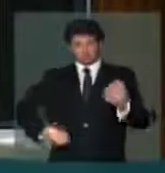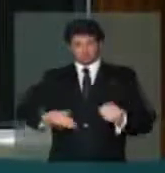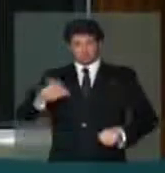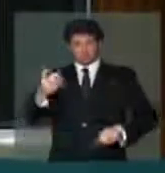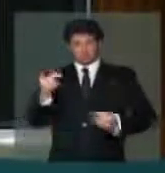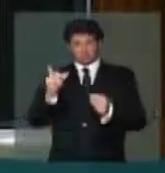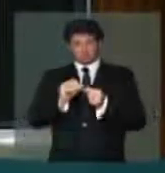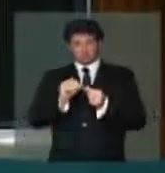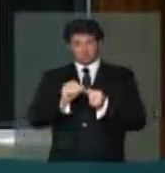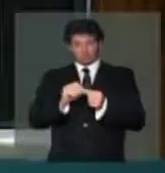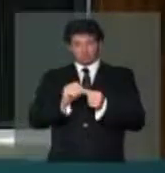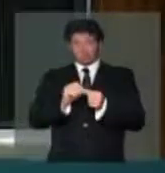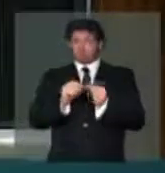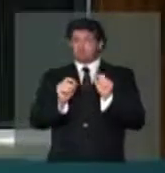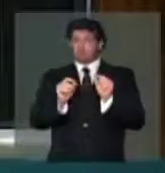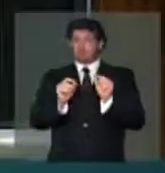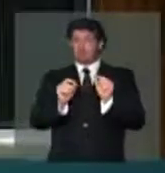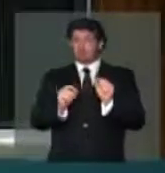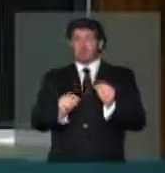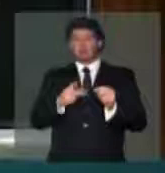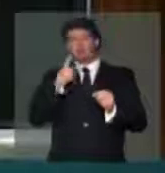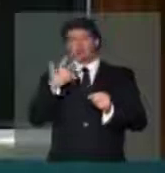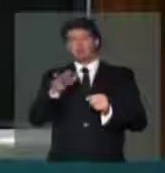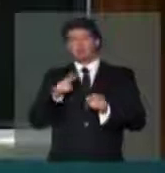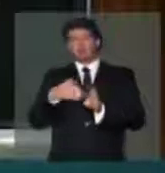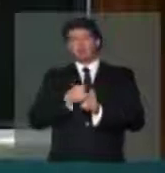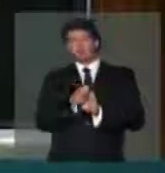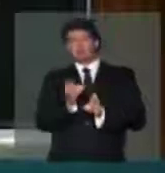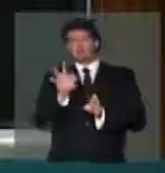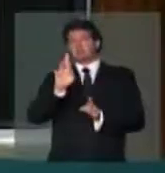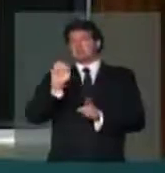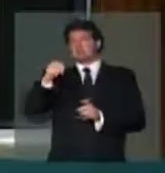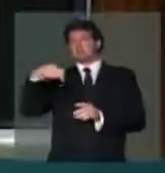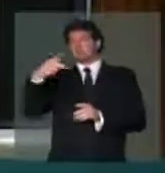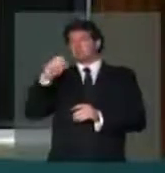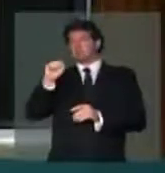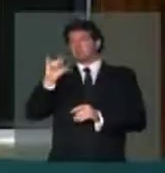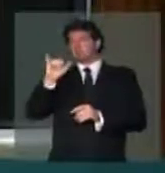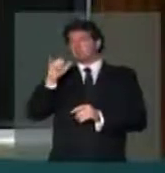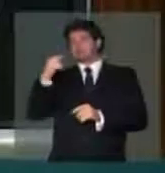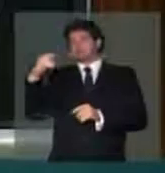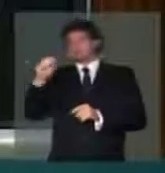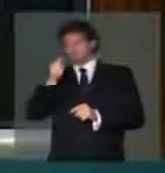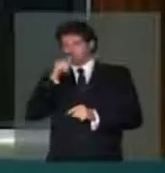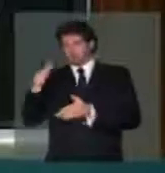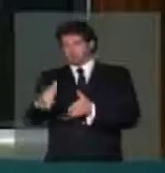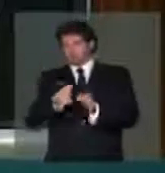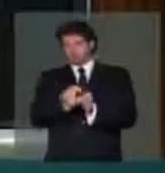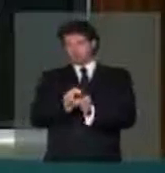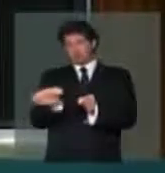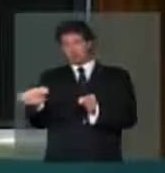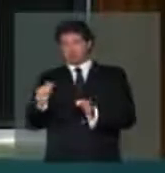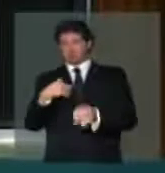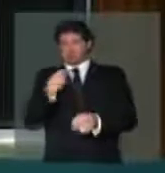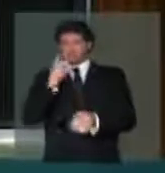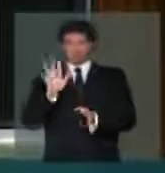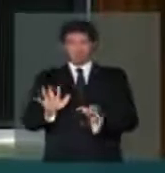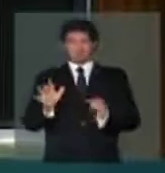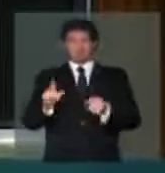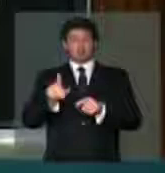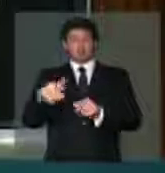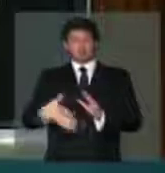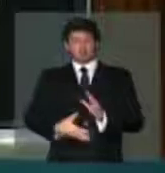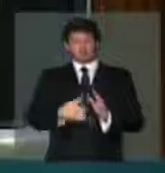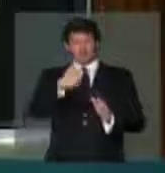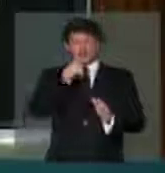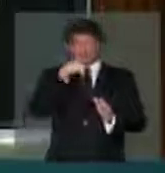Para fazer, não querem chamar de transposição, e até eu não estou aqui para dizer que é uma transposição, é tirar a